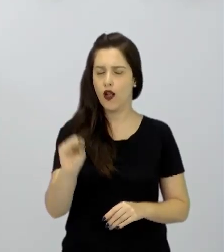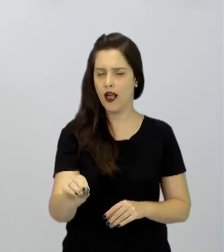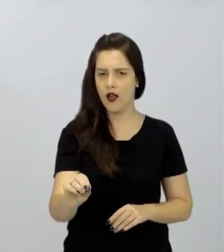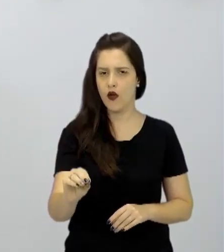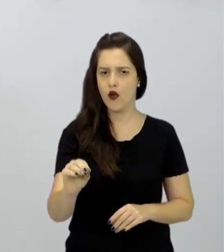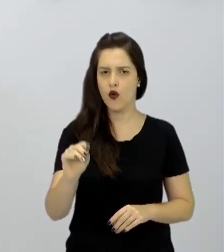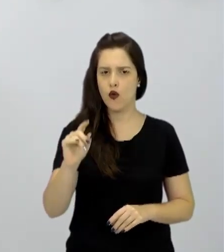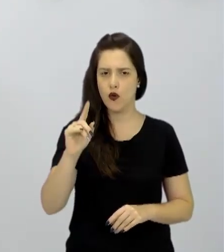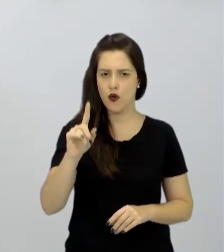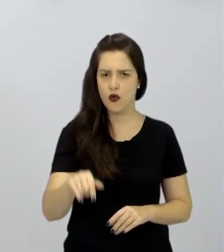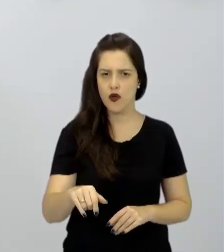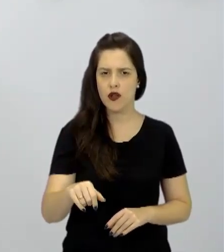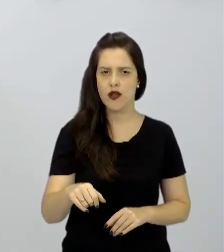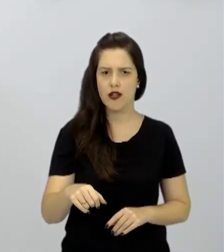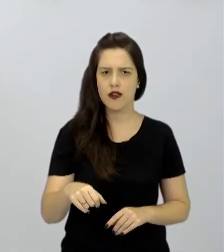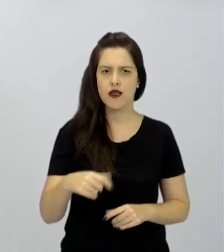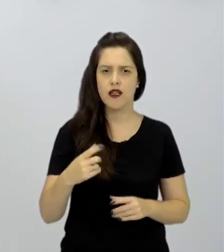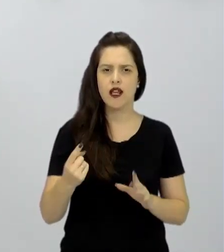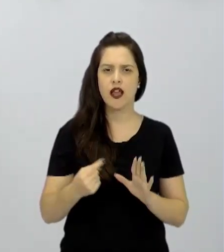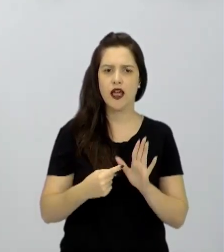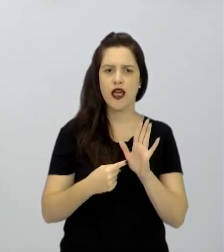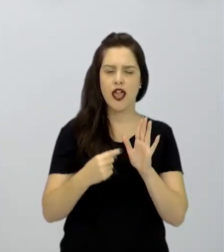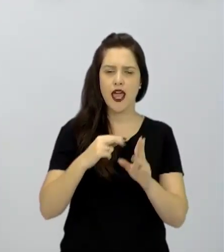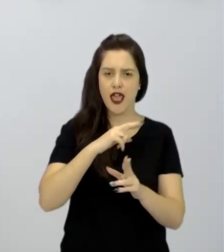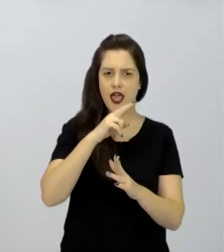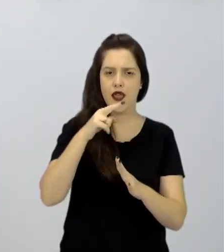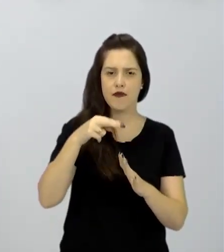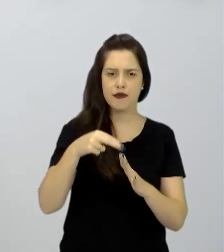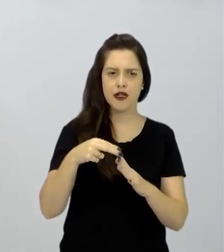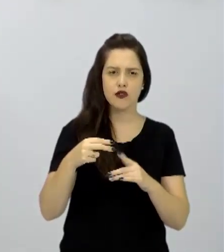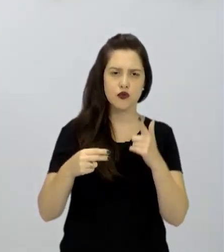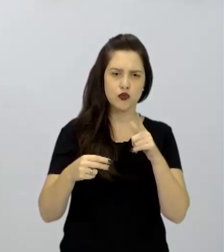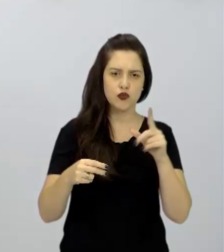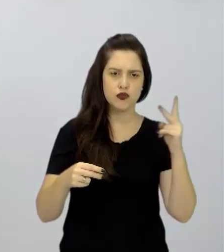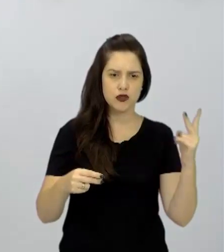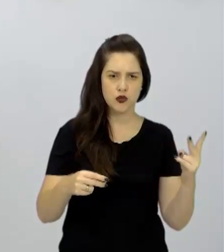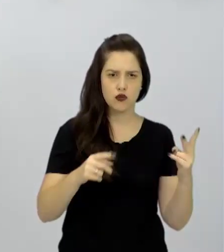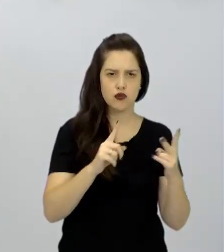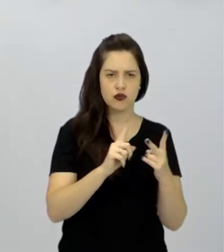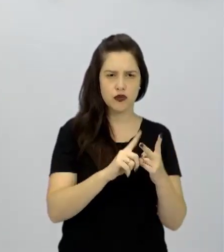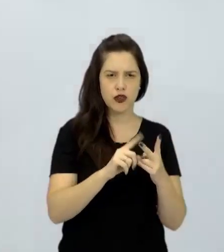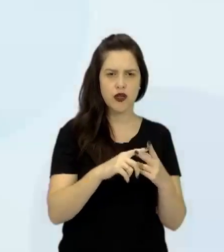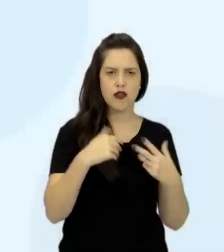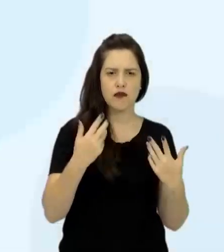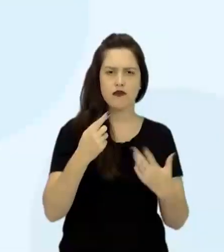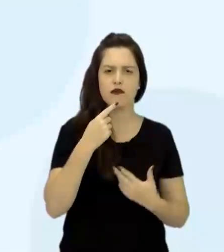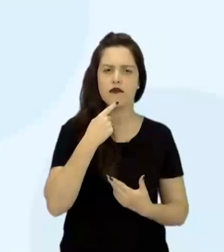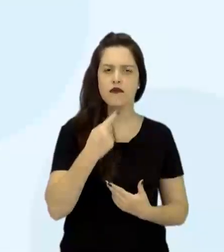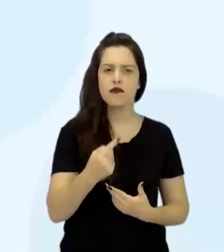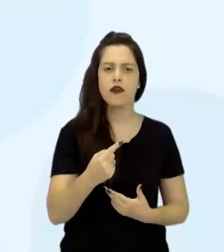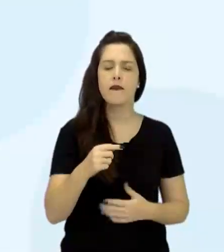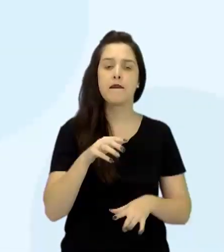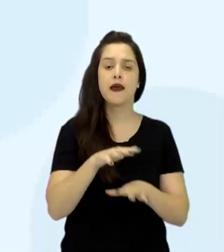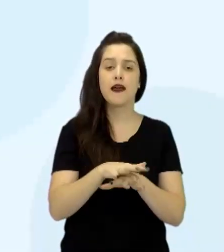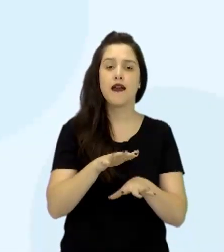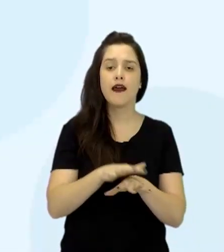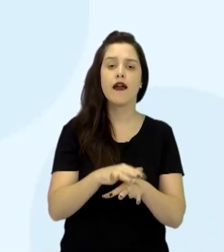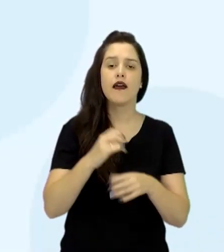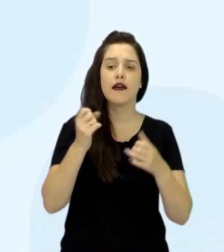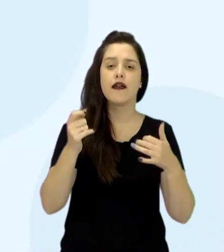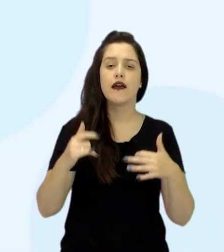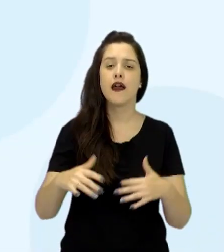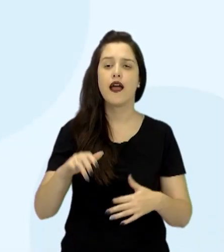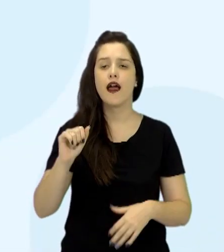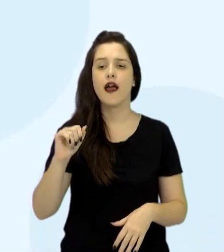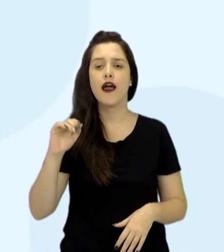é o número referente ao quilômetro e o segundo o litro. Tá? Matematicamente, dizemos que se A e B